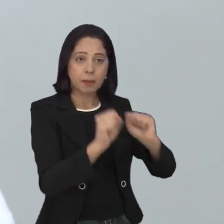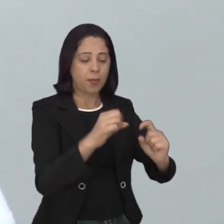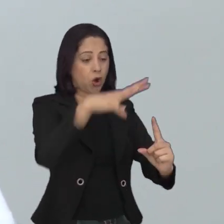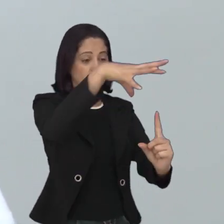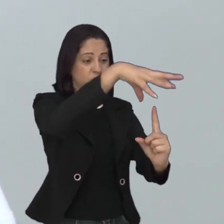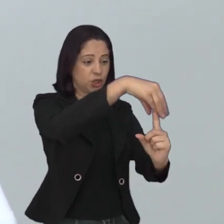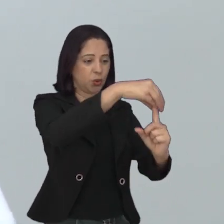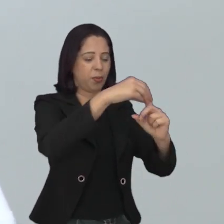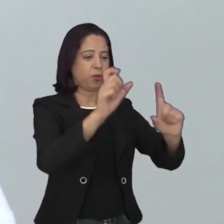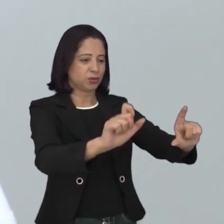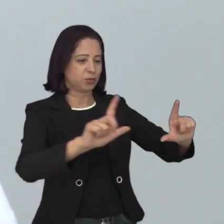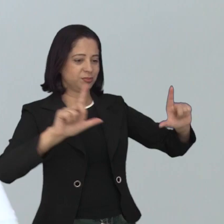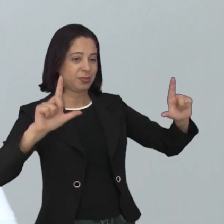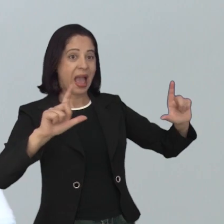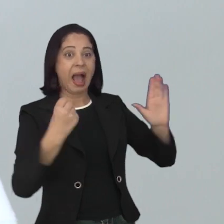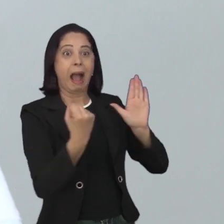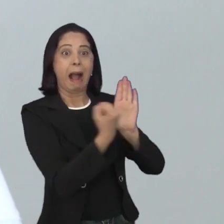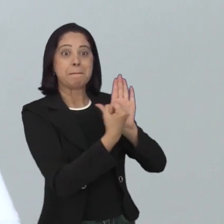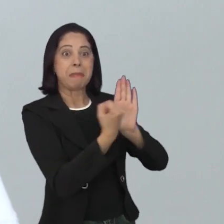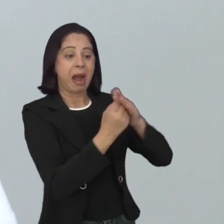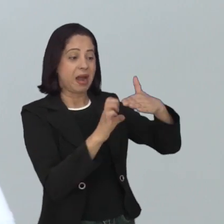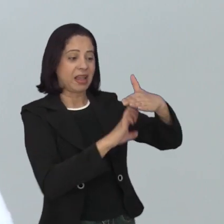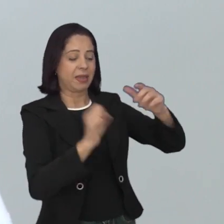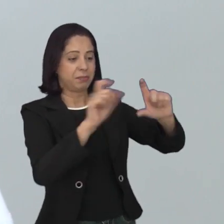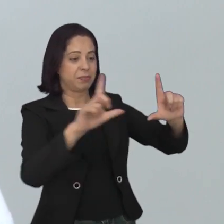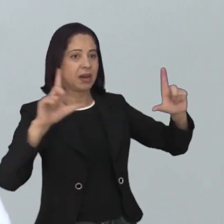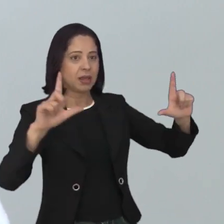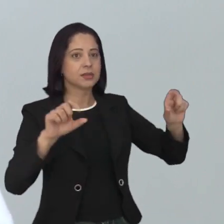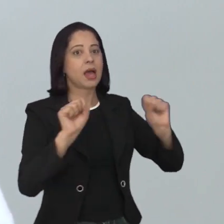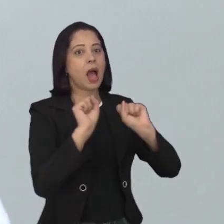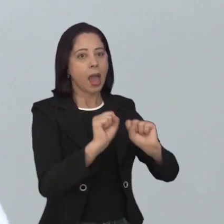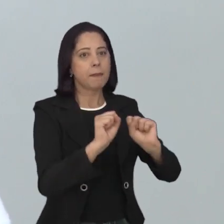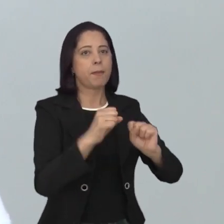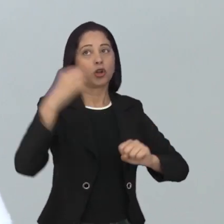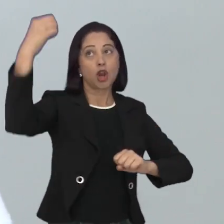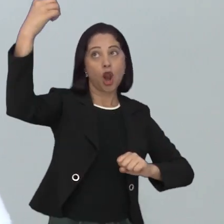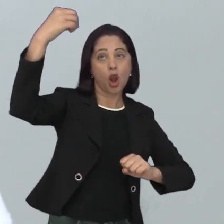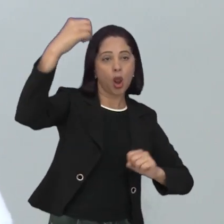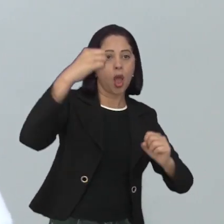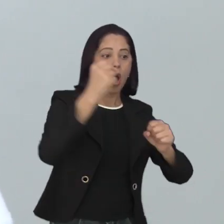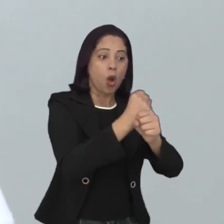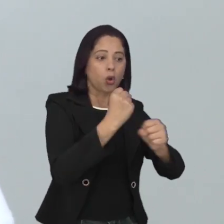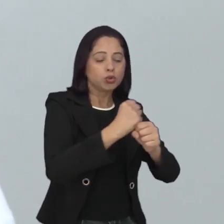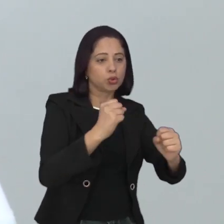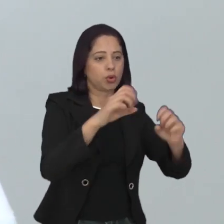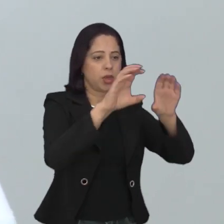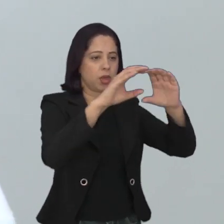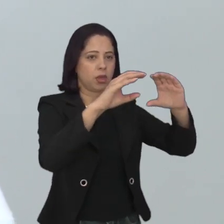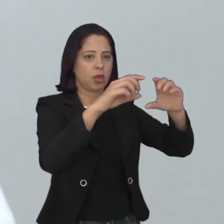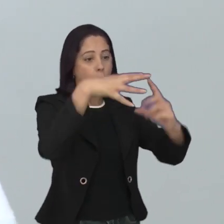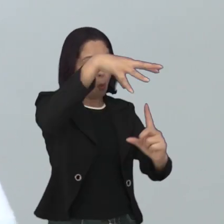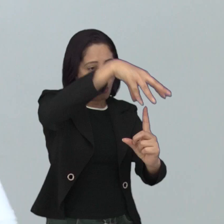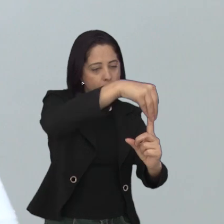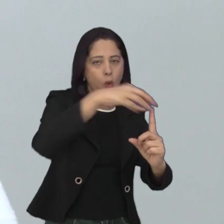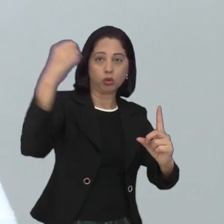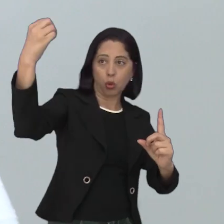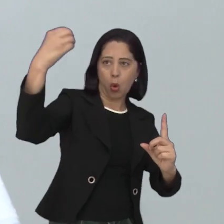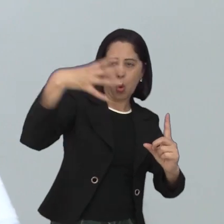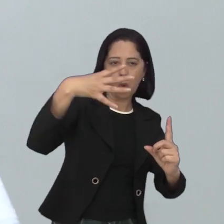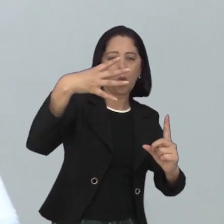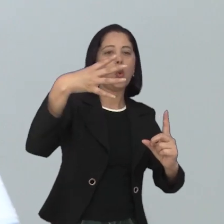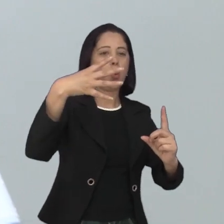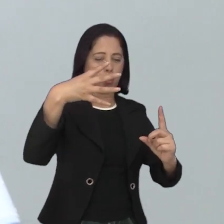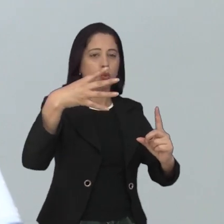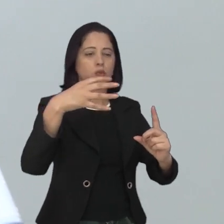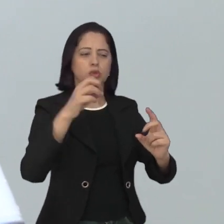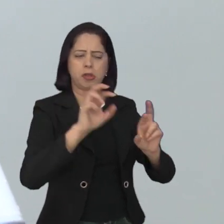maneira de deixar esse local mais iluminado mais seguro eh trazer um visual diferente também né